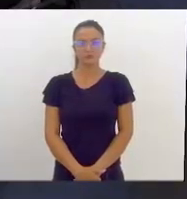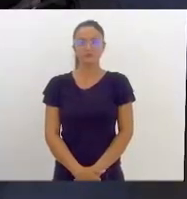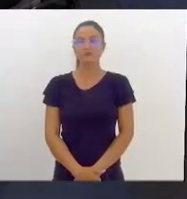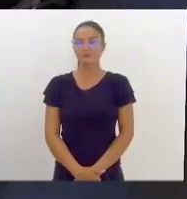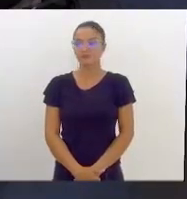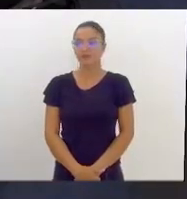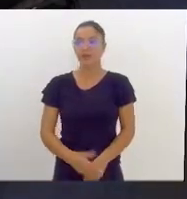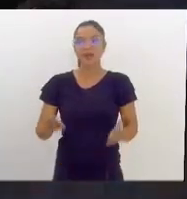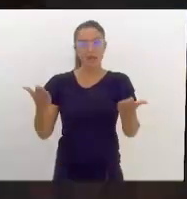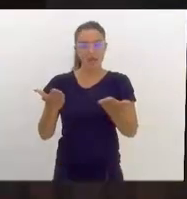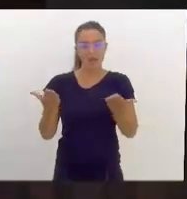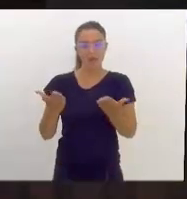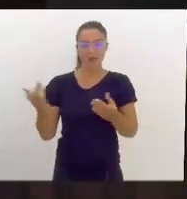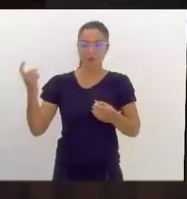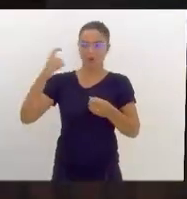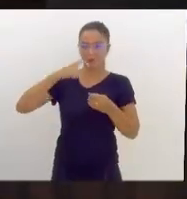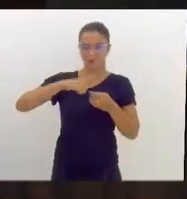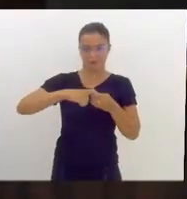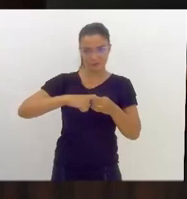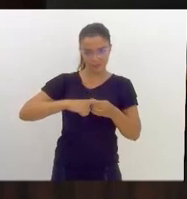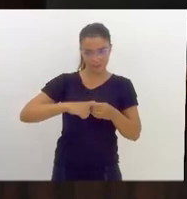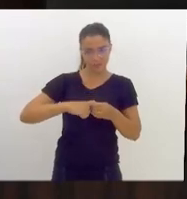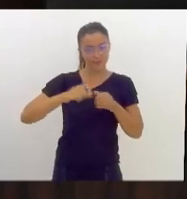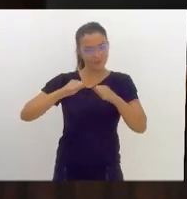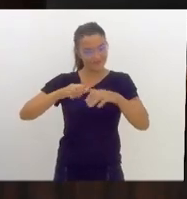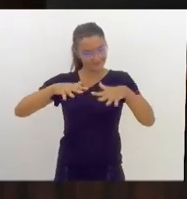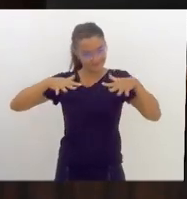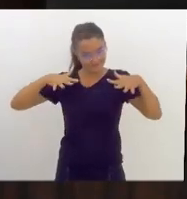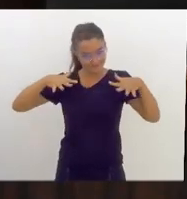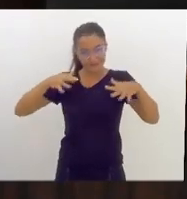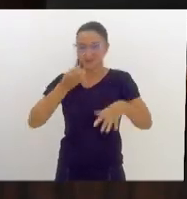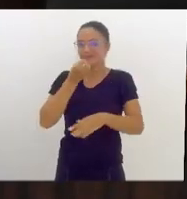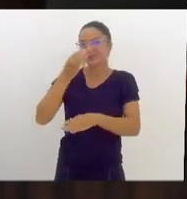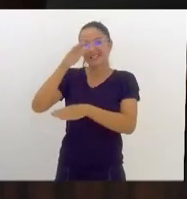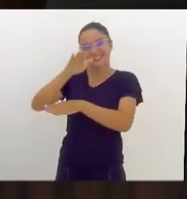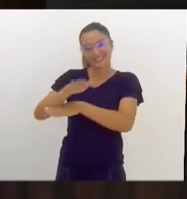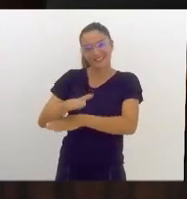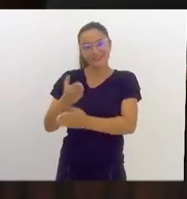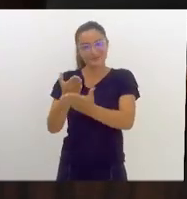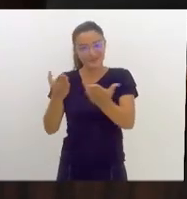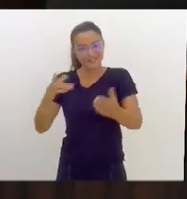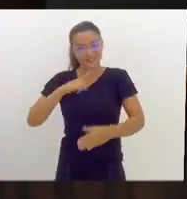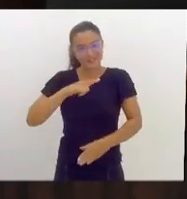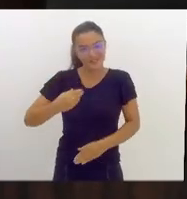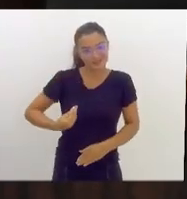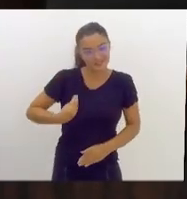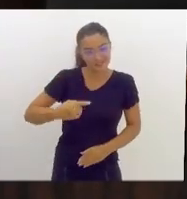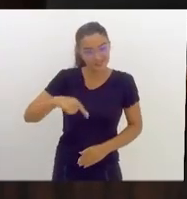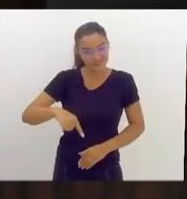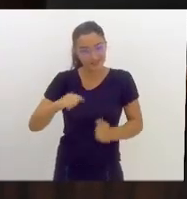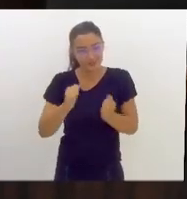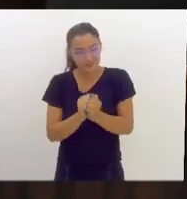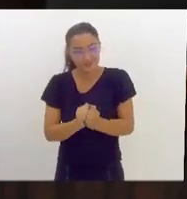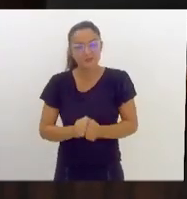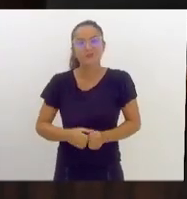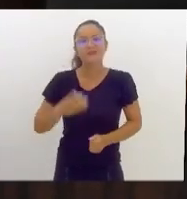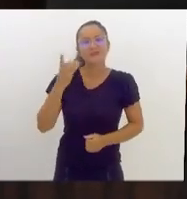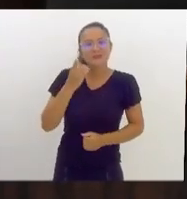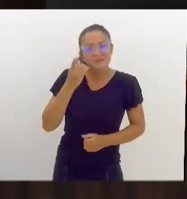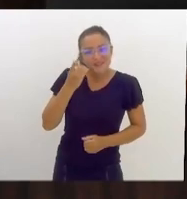Está reaberta a sessão. Desejo boa tarde a todos aqui presentes no plenário. Deputada Marta Rocha, Samuel